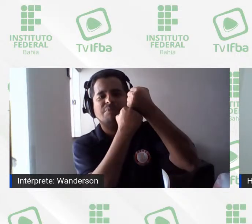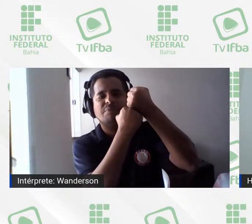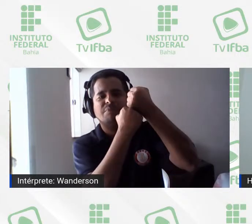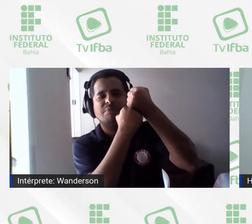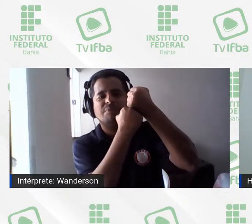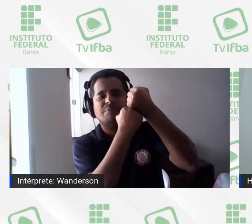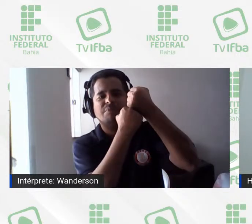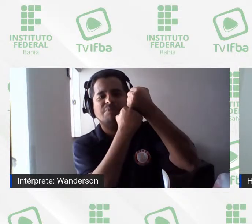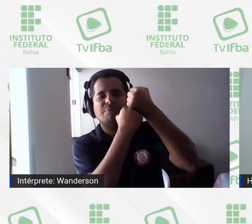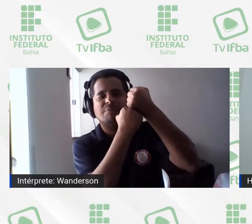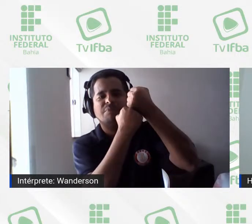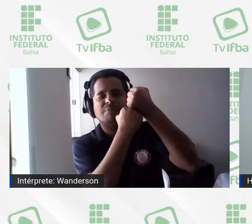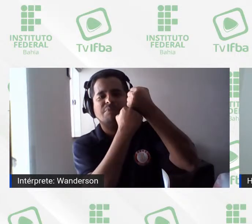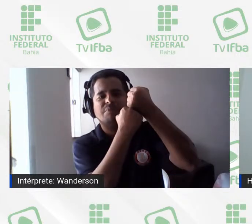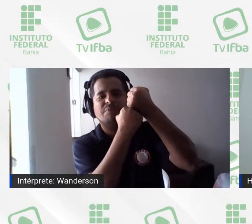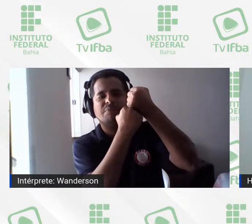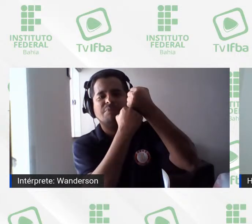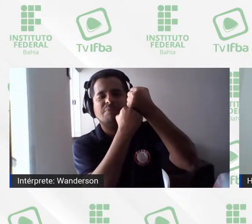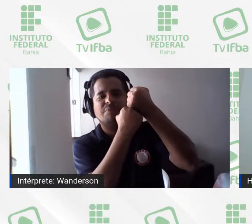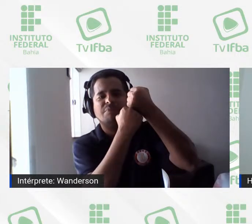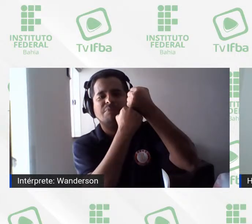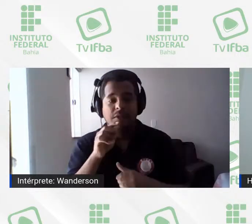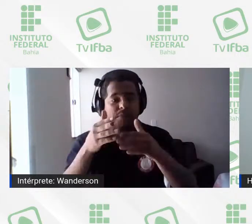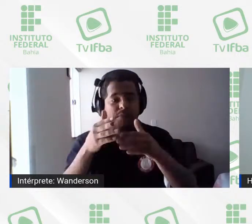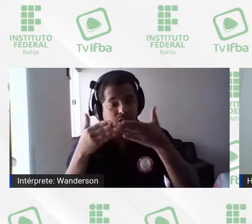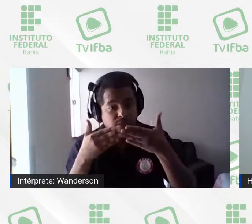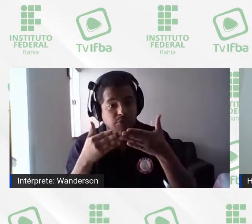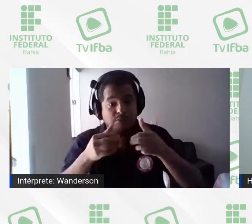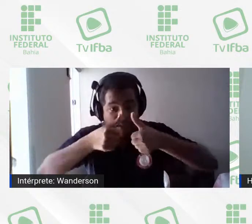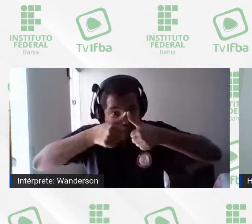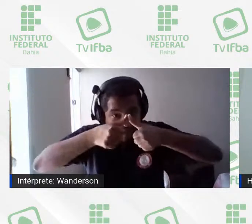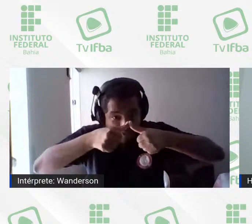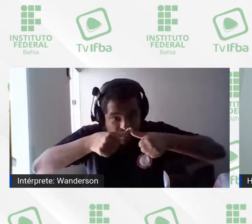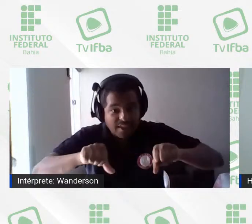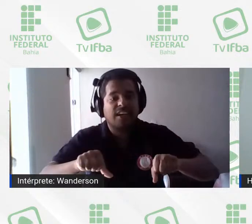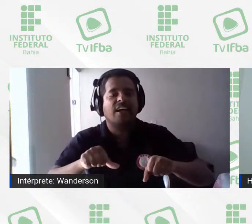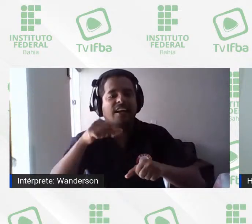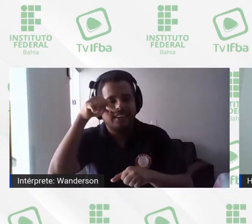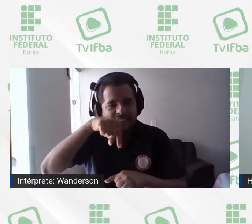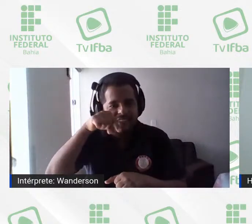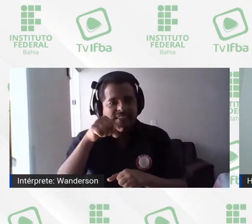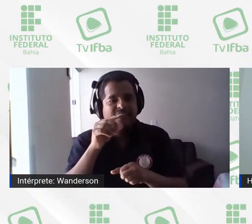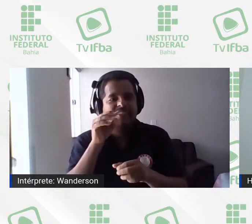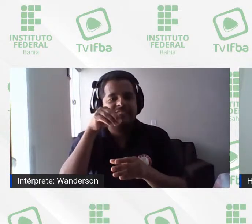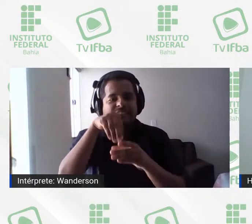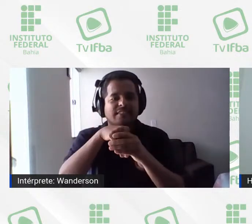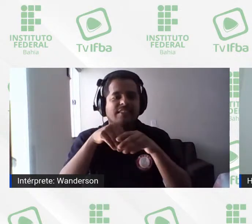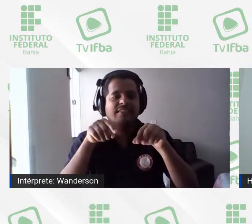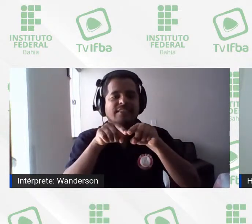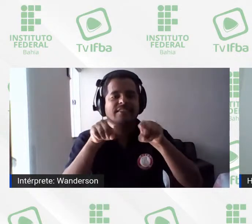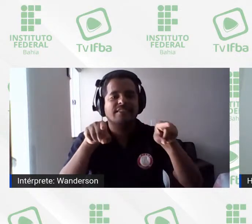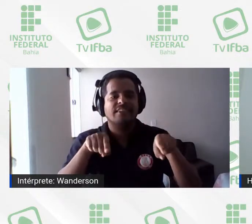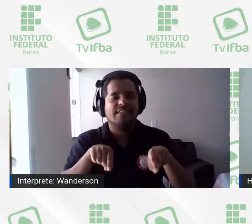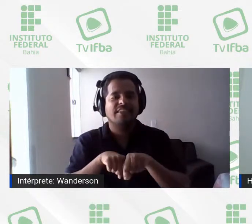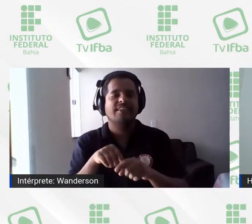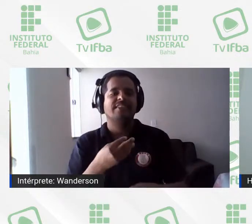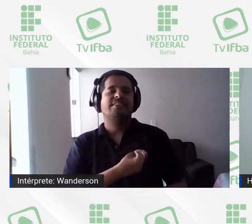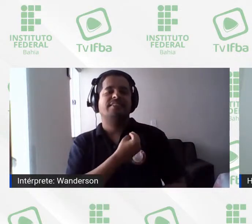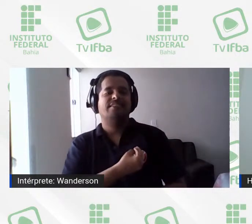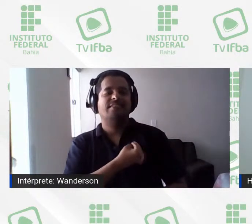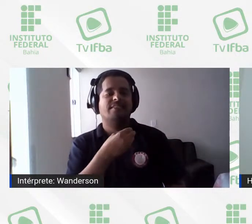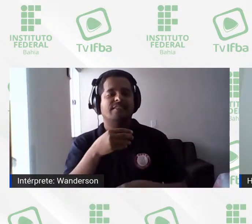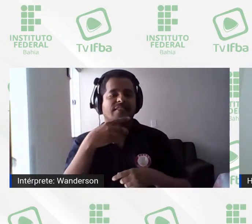Pedimos para que se mantenham aqui conosco, na nossa sala, que a presença de vocês é importante